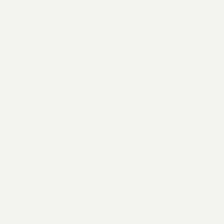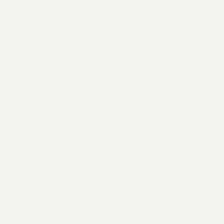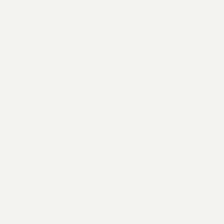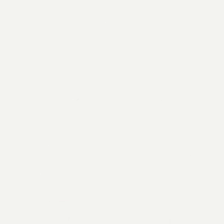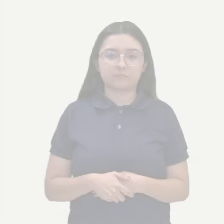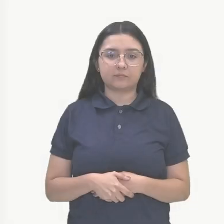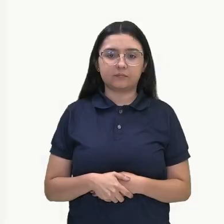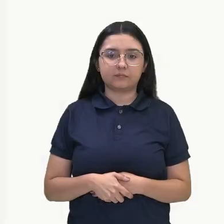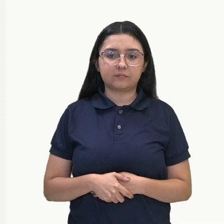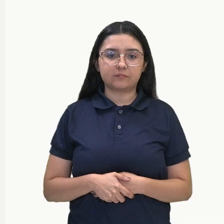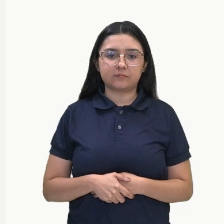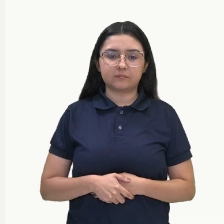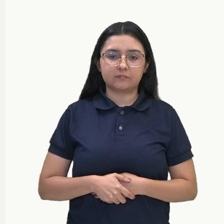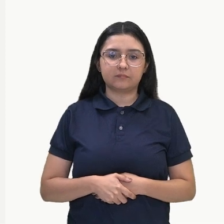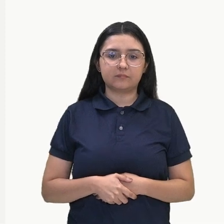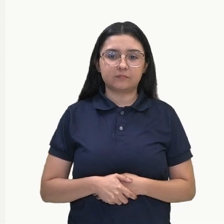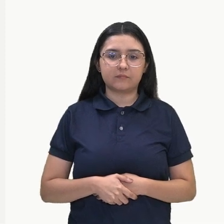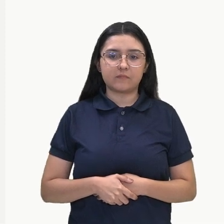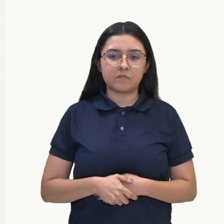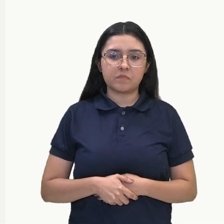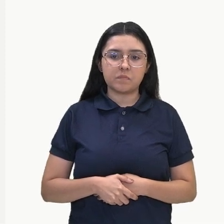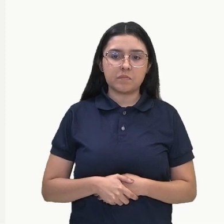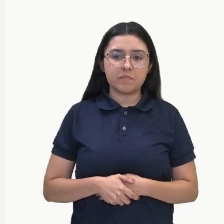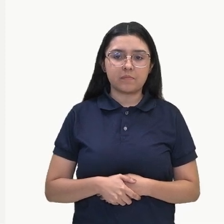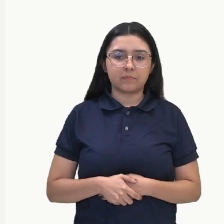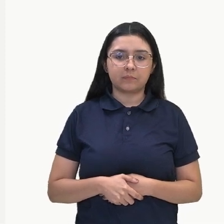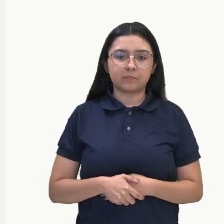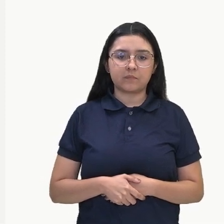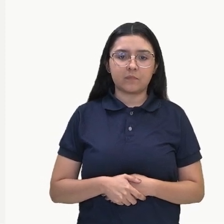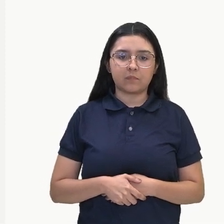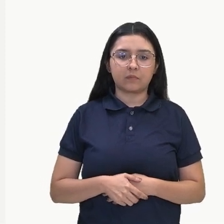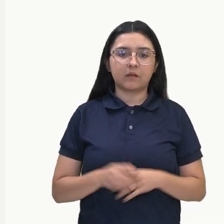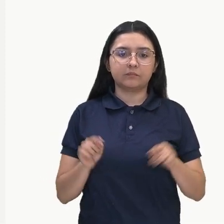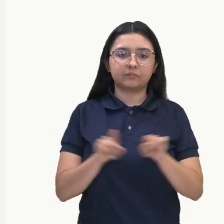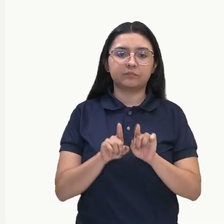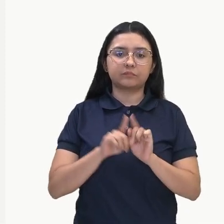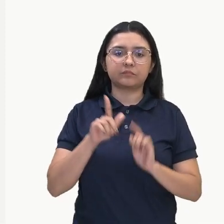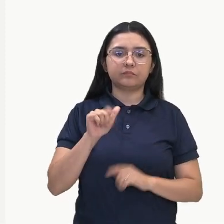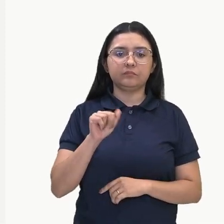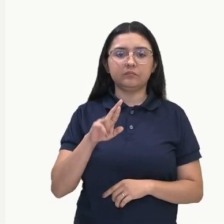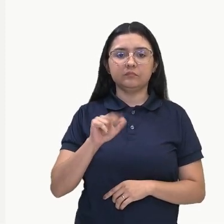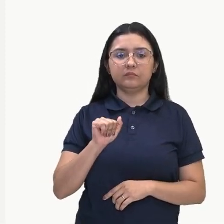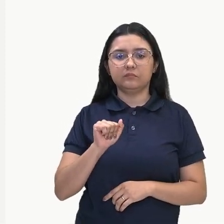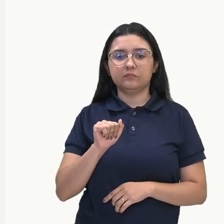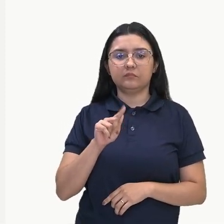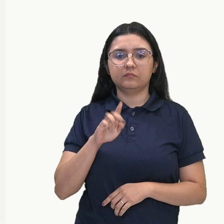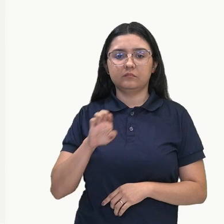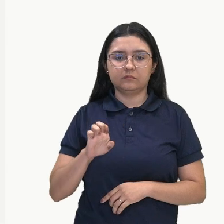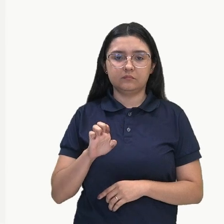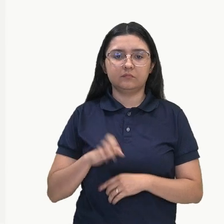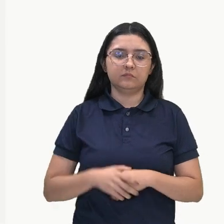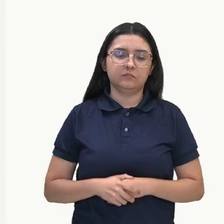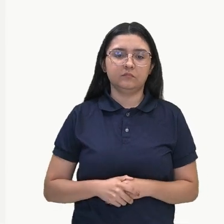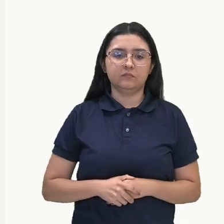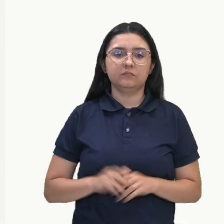Garage. Aqui, ó, garagem. Só faltou o M aqui para fazer igual, né? Muito parecida. Continuando. Human, só faltou